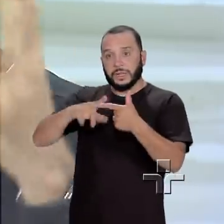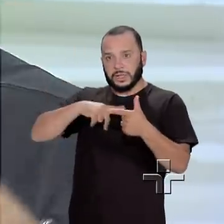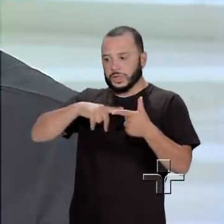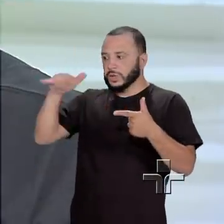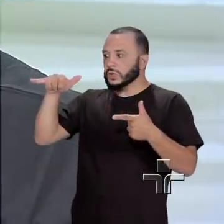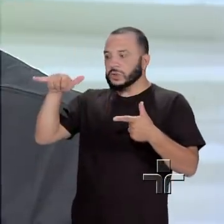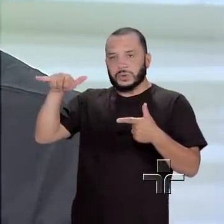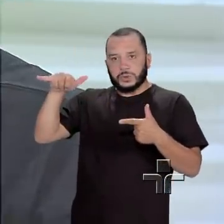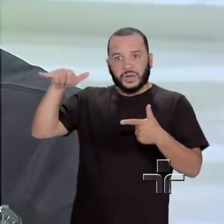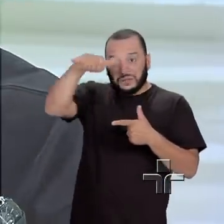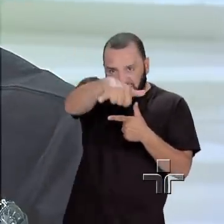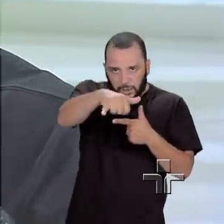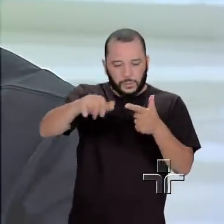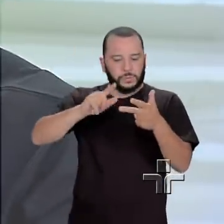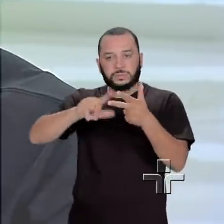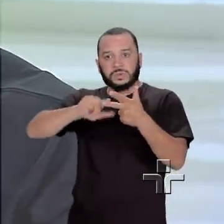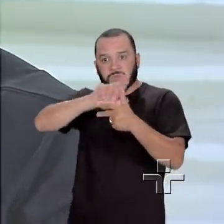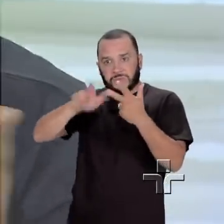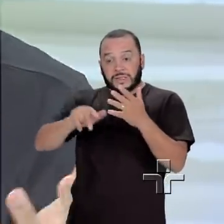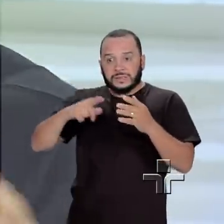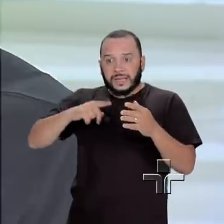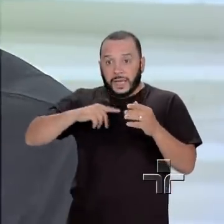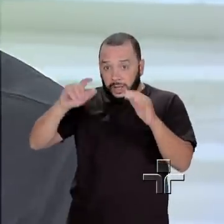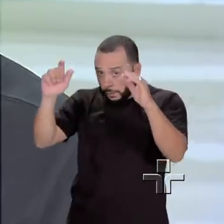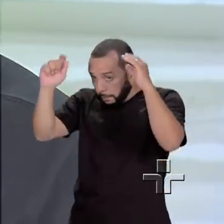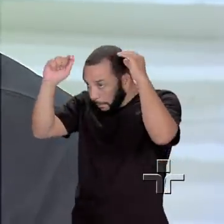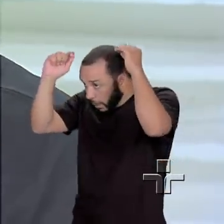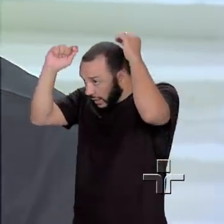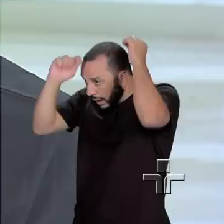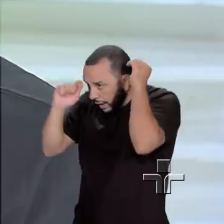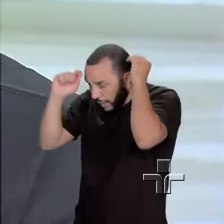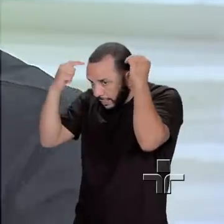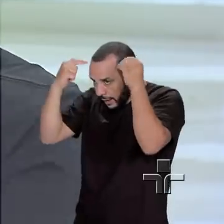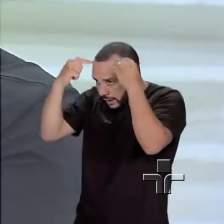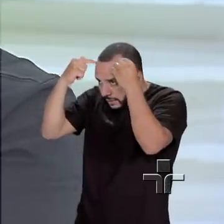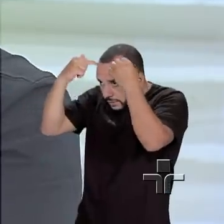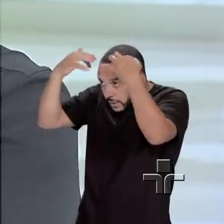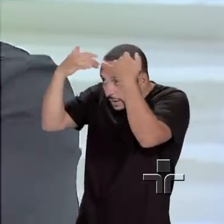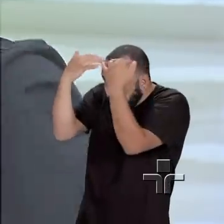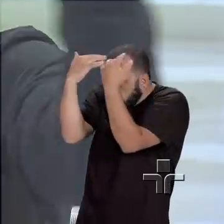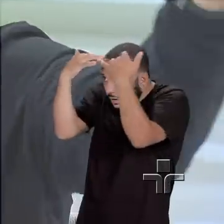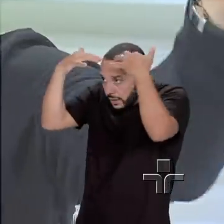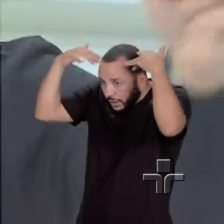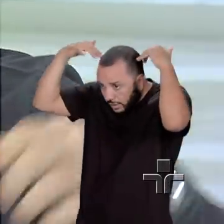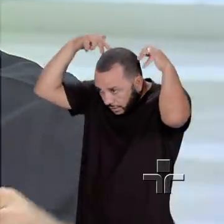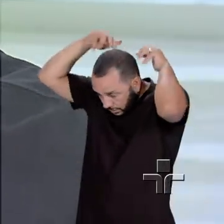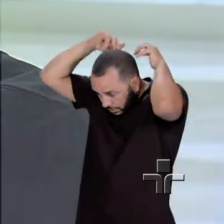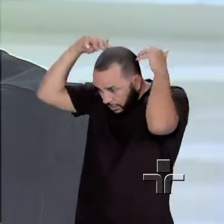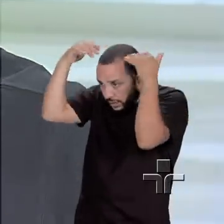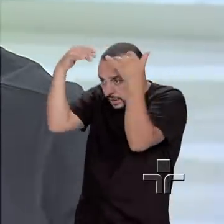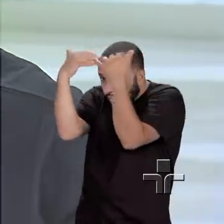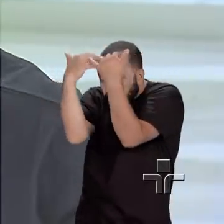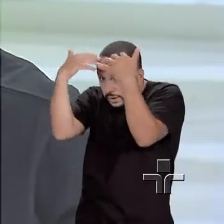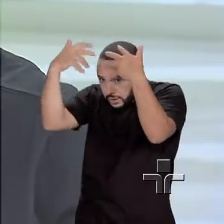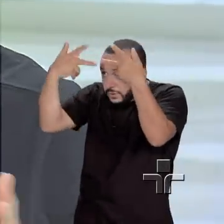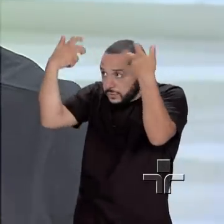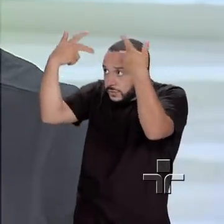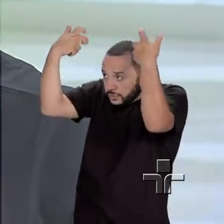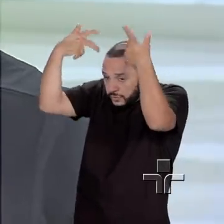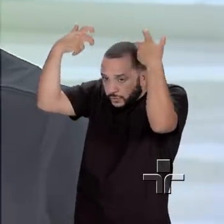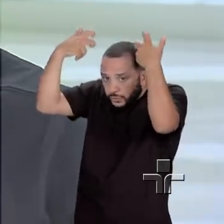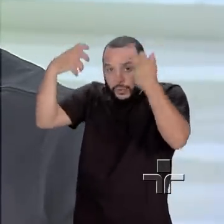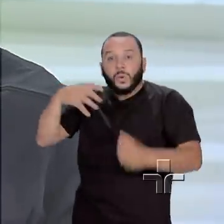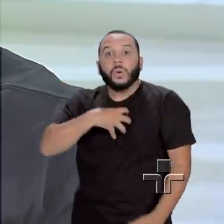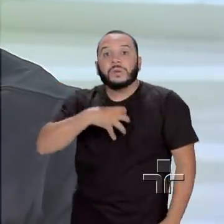tem um captador de ondas cerebrais que vai transmitir por Bluetooth, talvez, para um computador que está no trem, que vai transmitir para uma central que vai analisar o seu comportamento